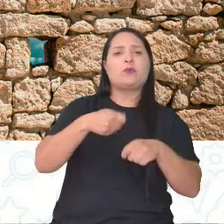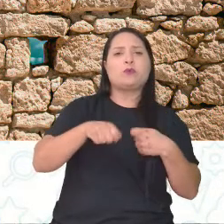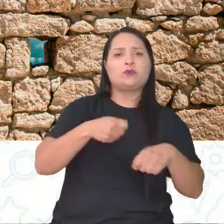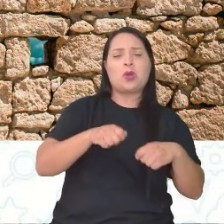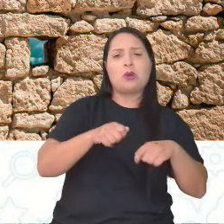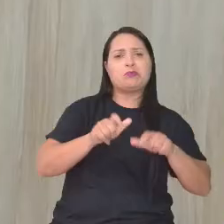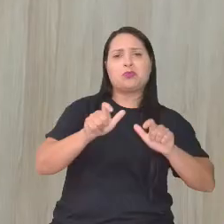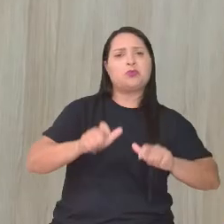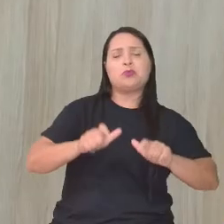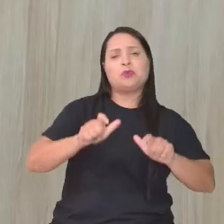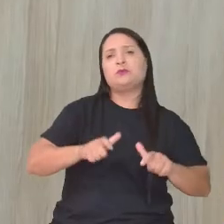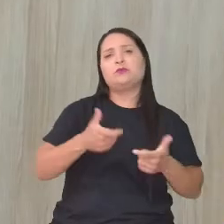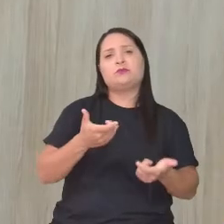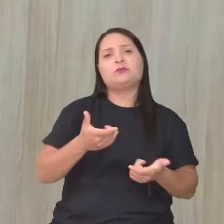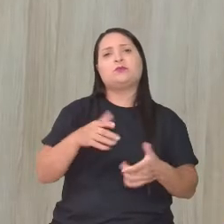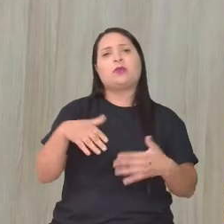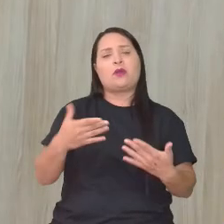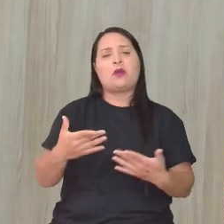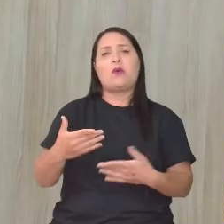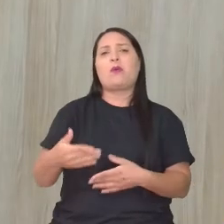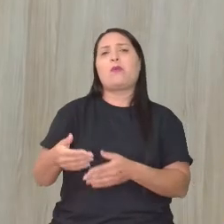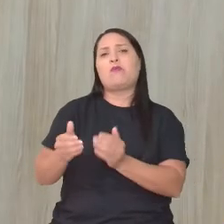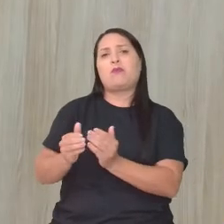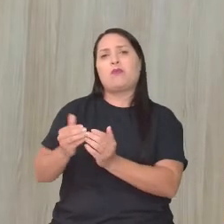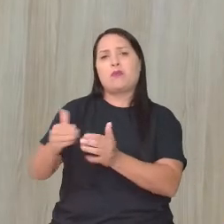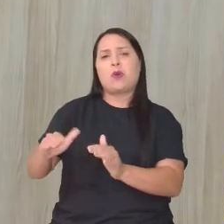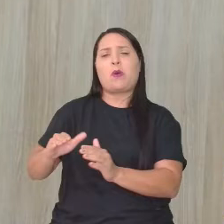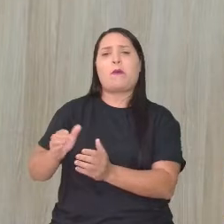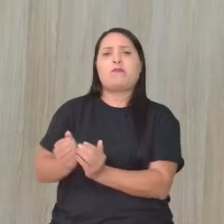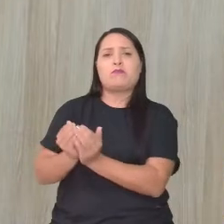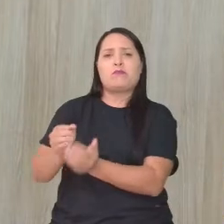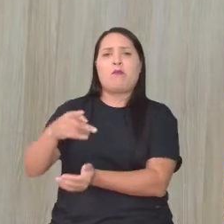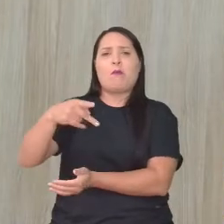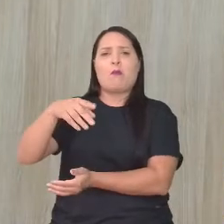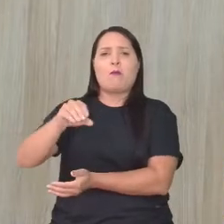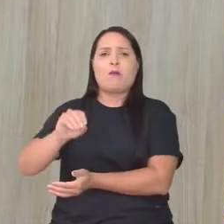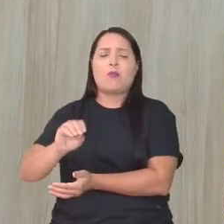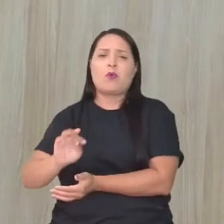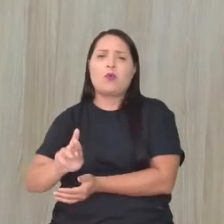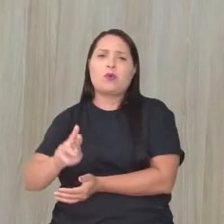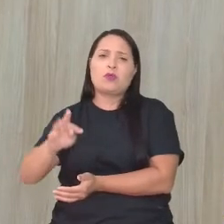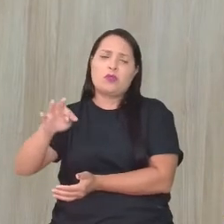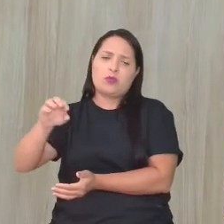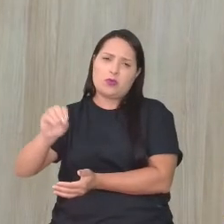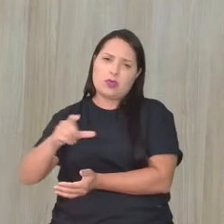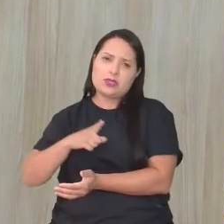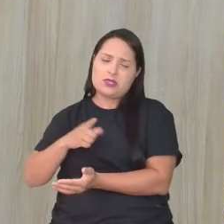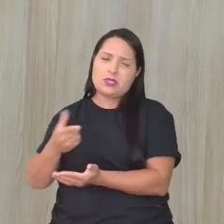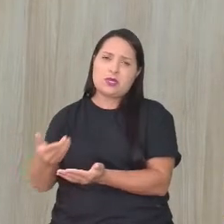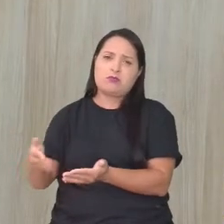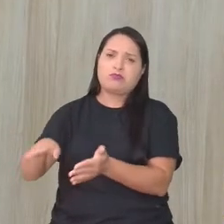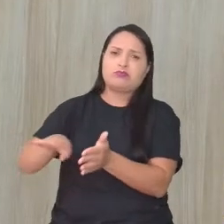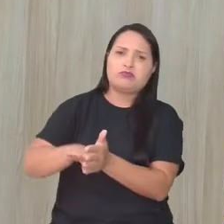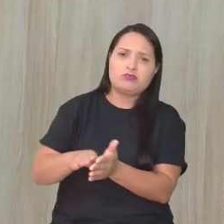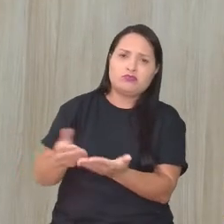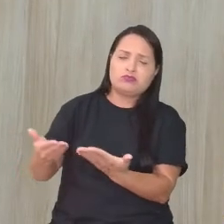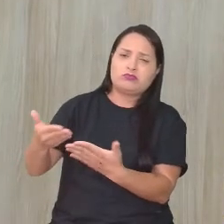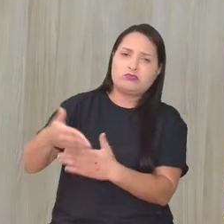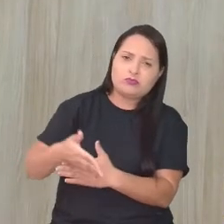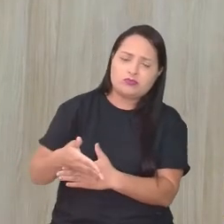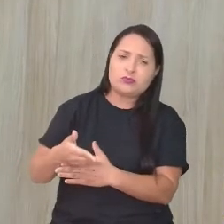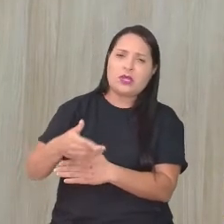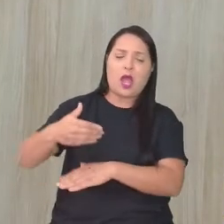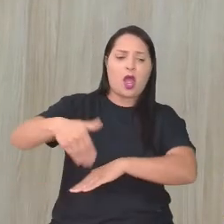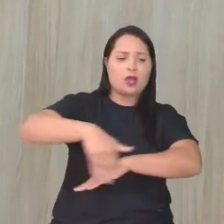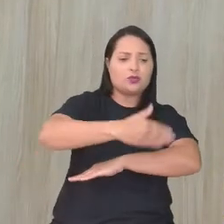localidade. Então, por isso aí, o porto é considerado essa porta de entrada, e as ruas que ficavam ali naquelas redondezas,